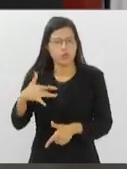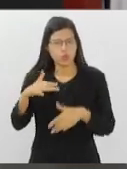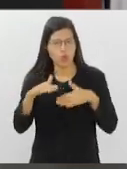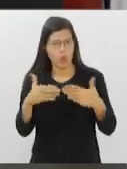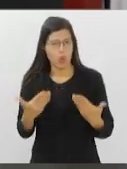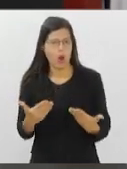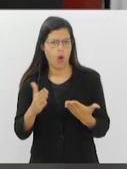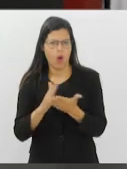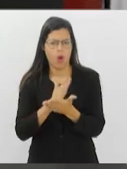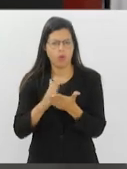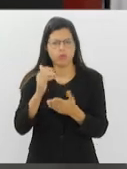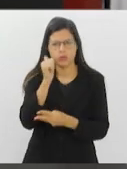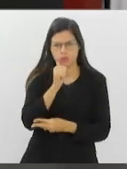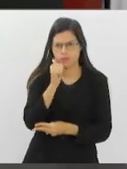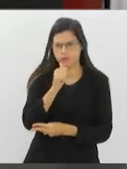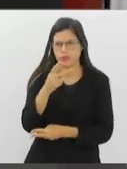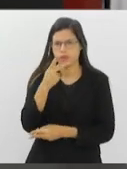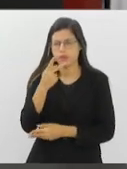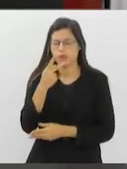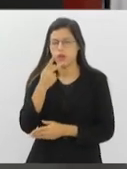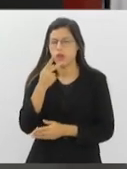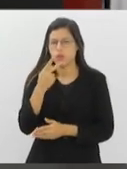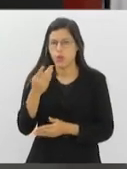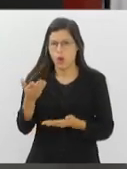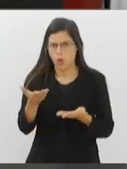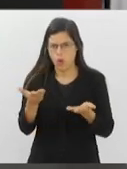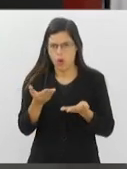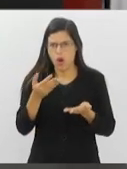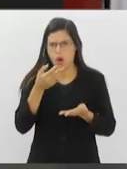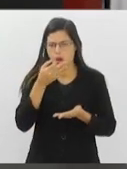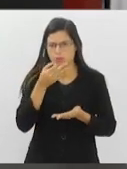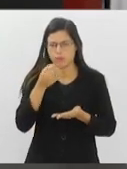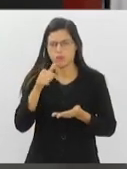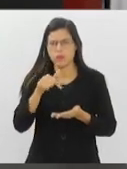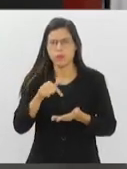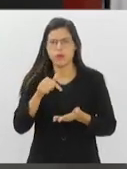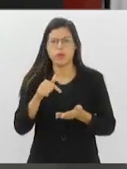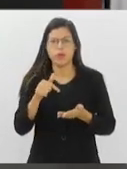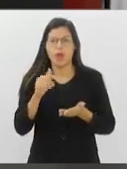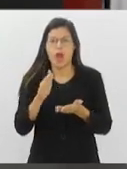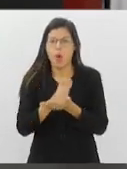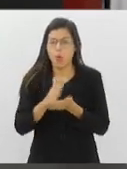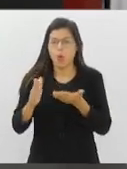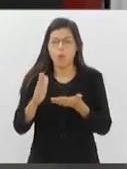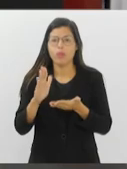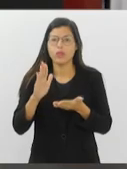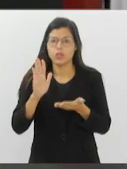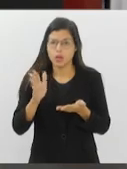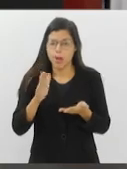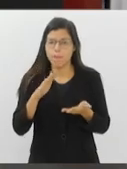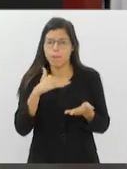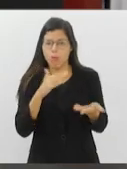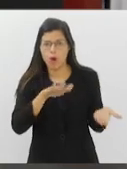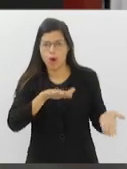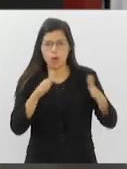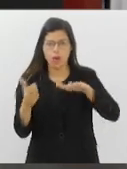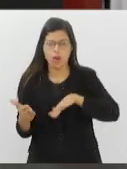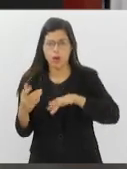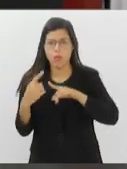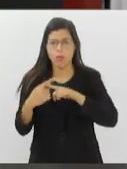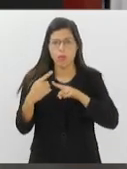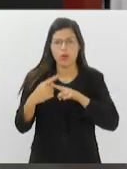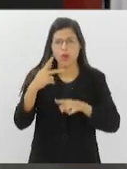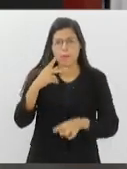estão depondo aqui agora, mostrando que algumas morreram porque ficou um resto de placenta